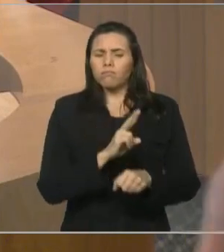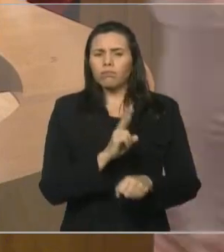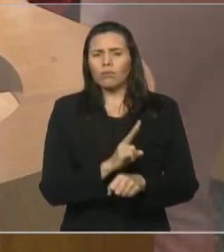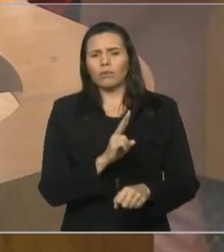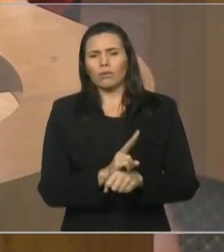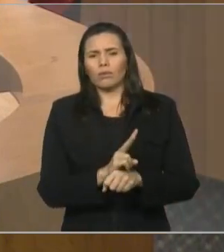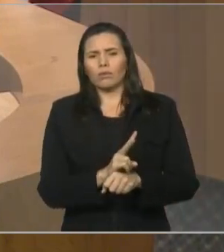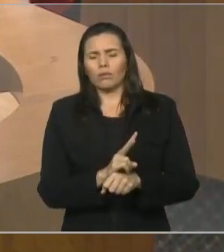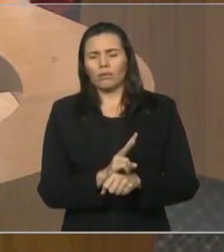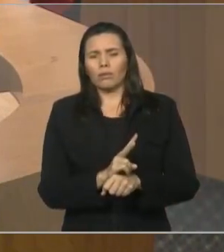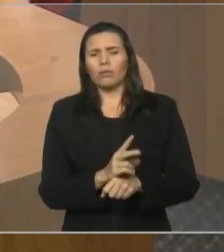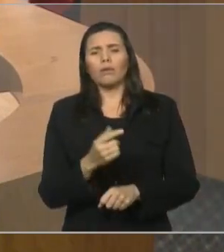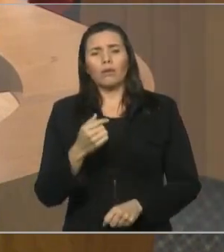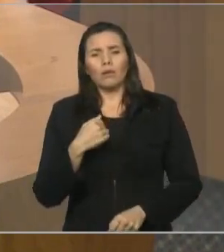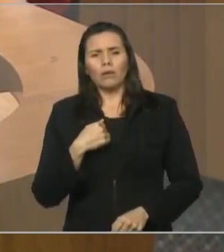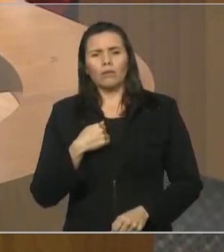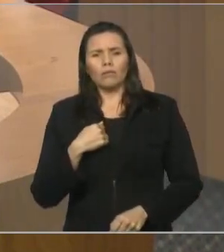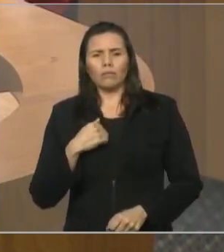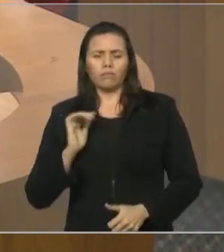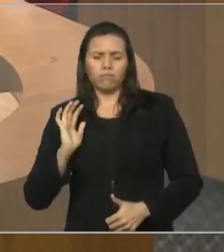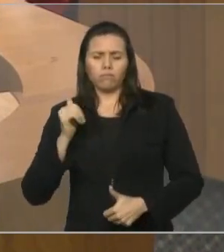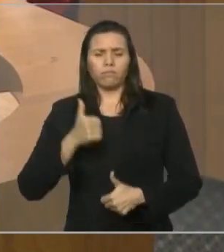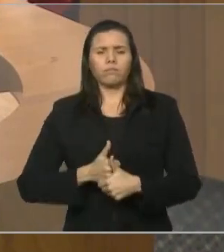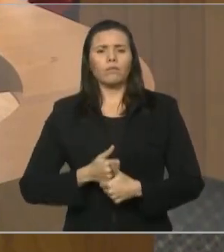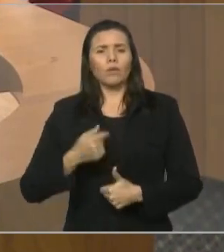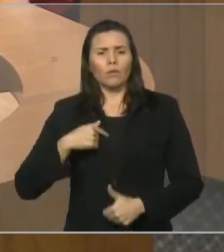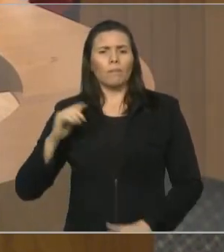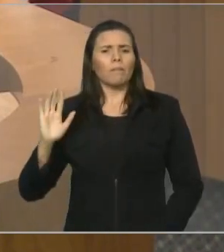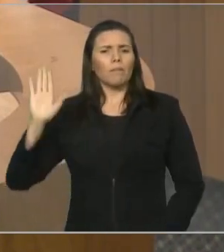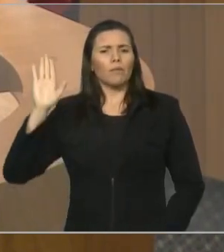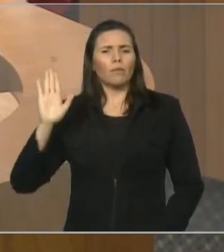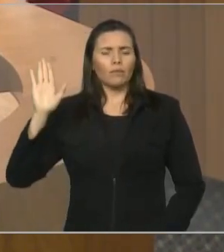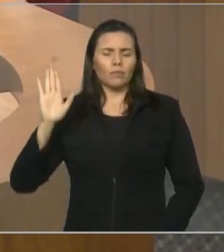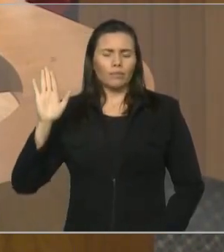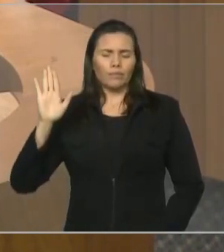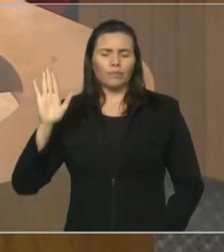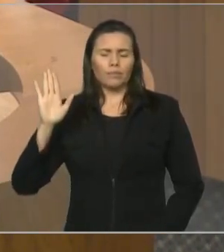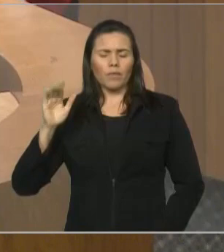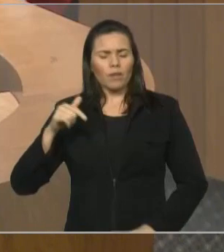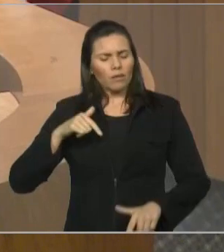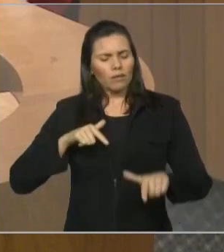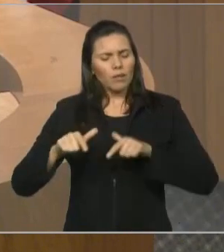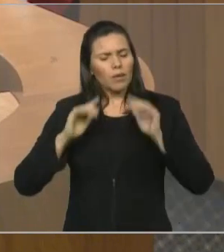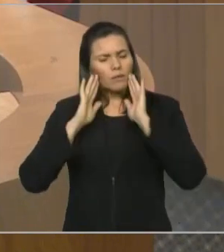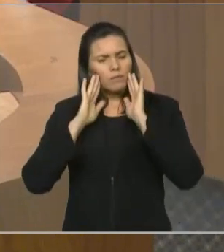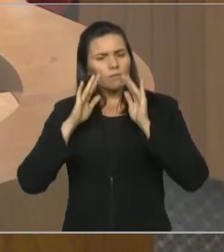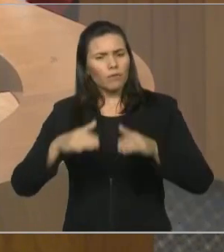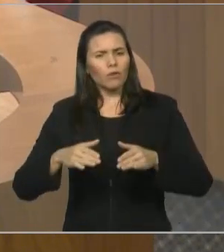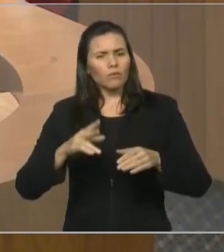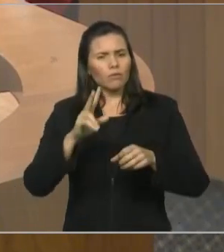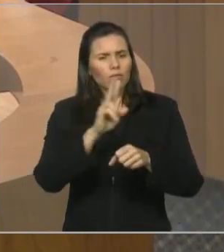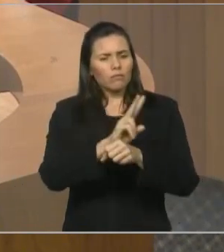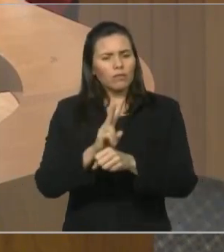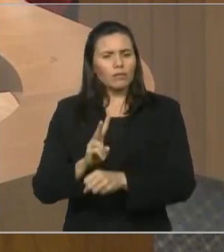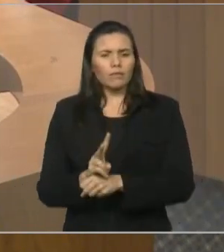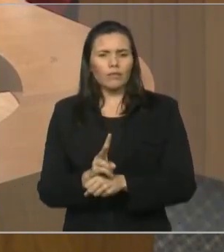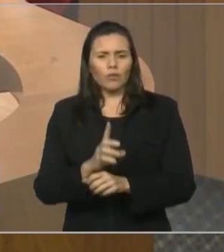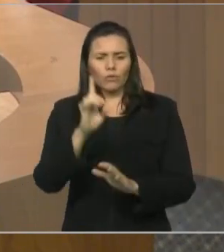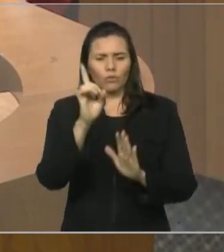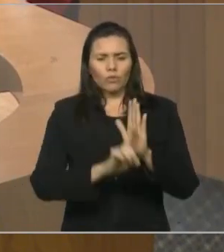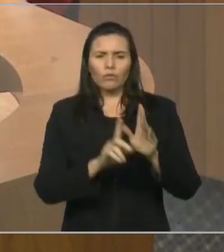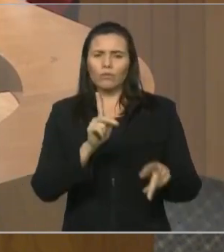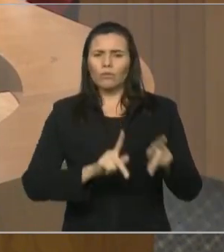e jurei trabalho em defesa do povo. Estarei vigilante e